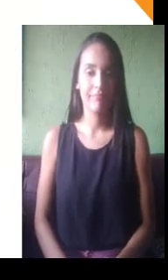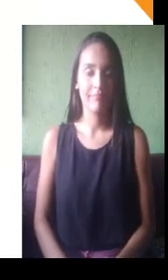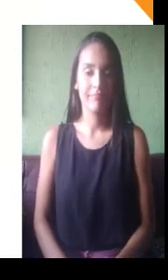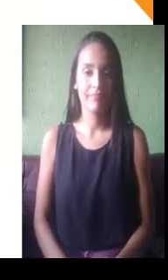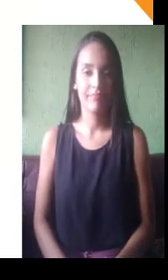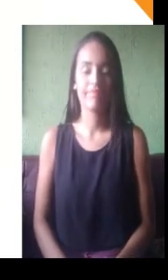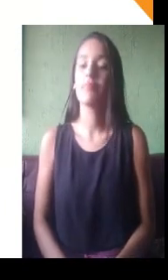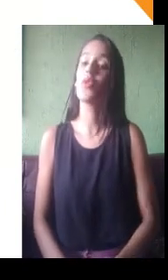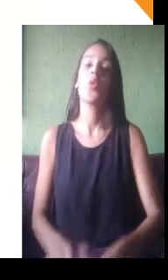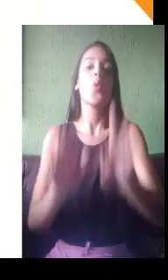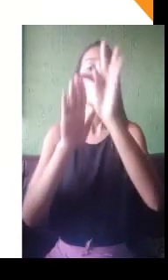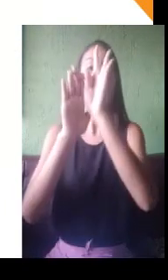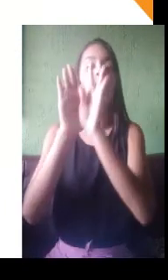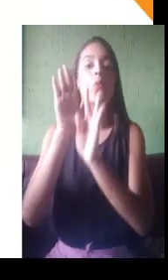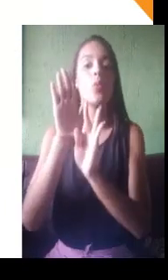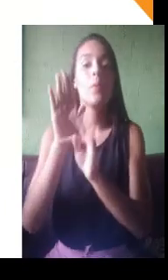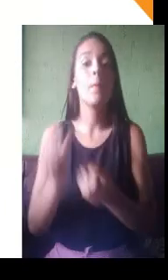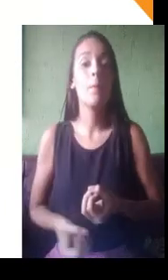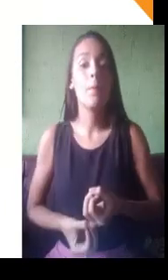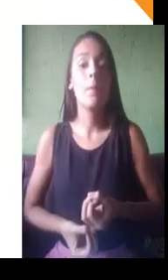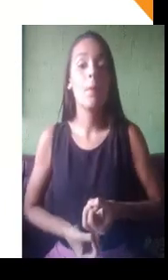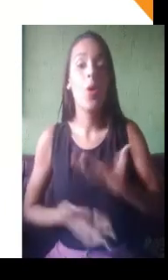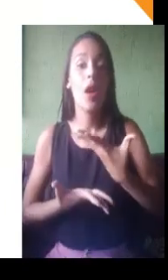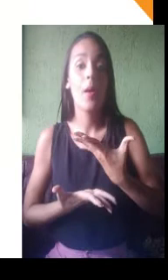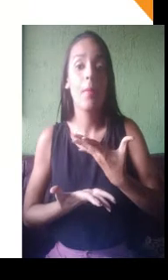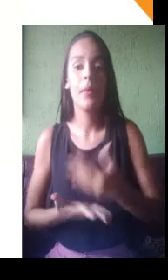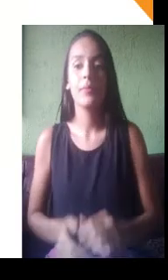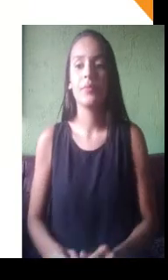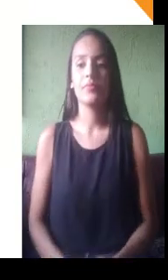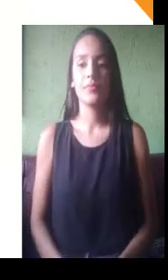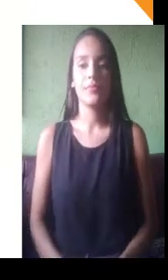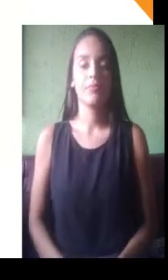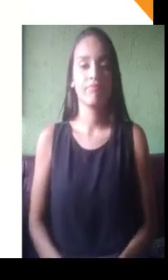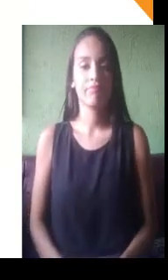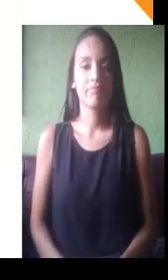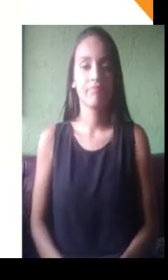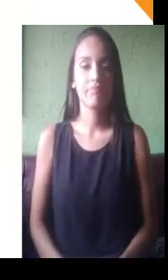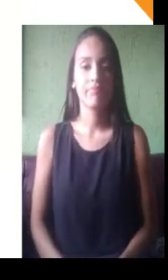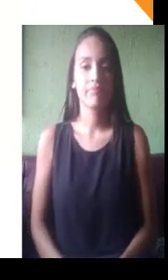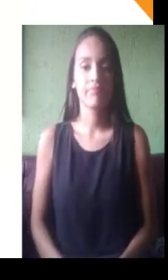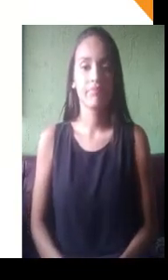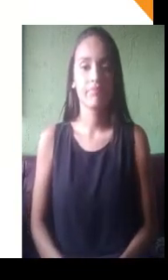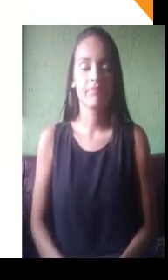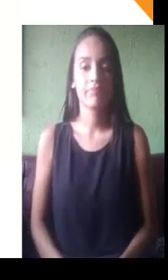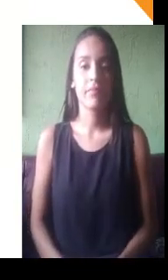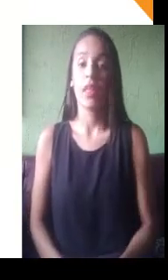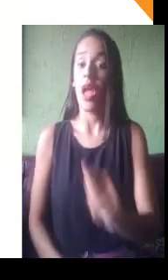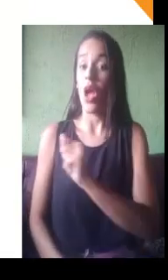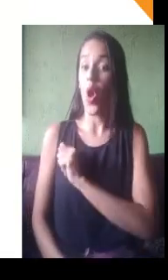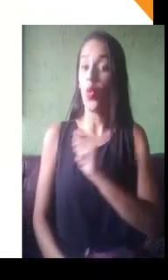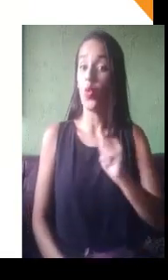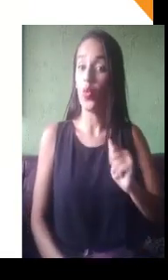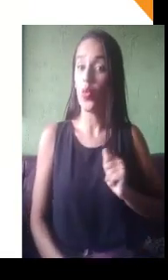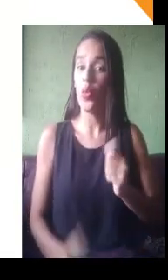O que a gente vai perceber nesse gênero, nesse gênero poema? A gente tem o gênero poema. Basicamente, nesse texto, o autor